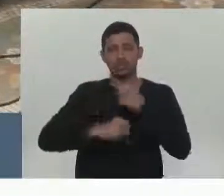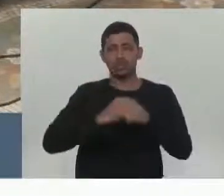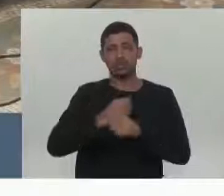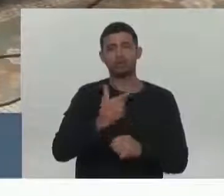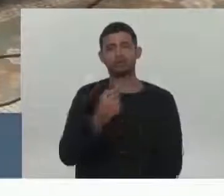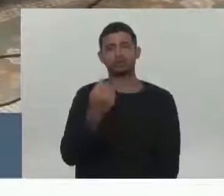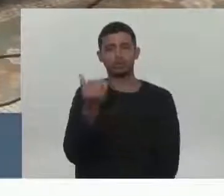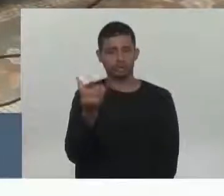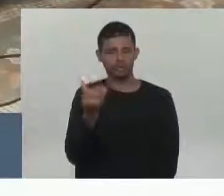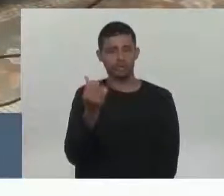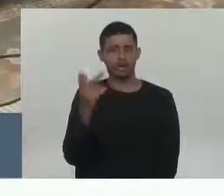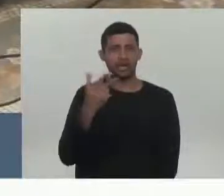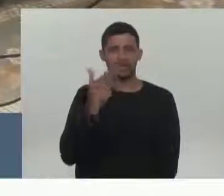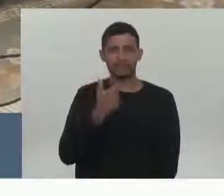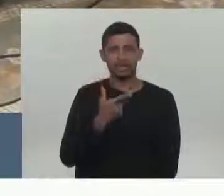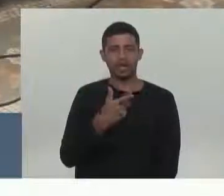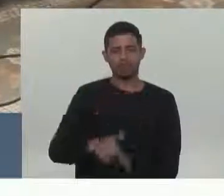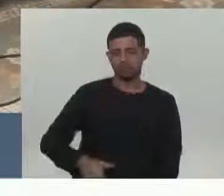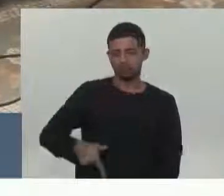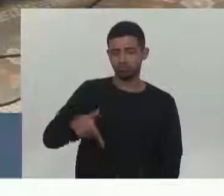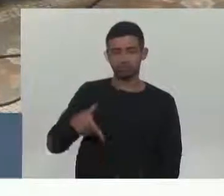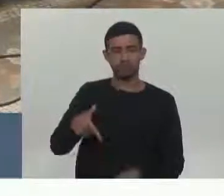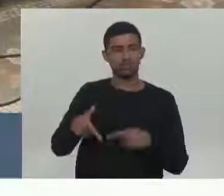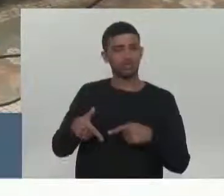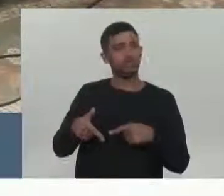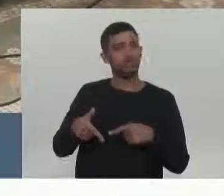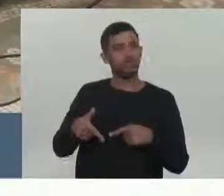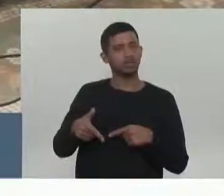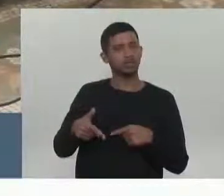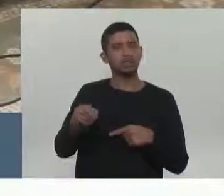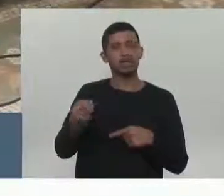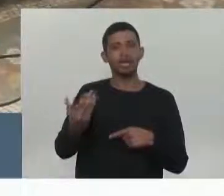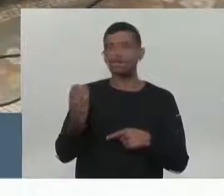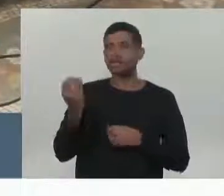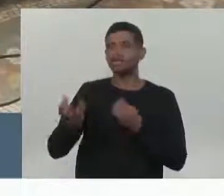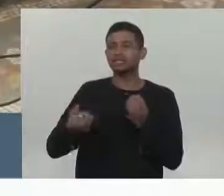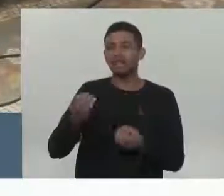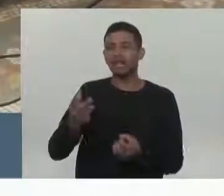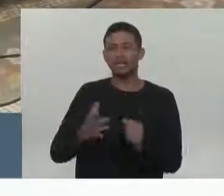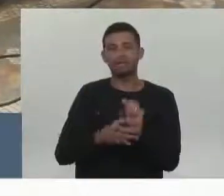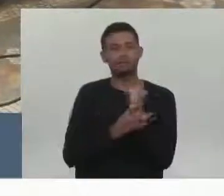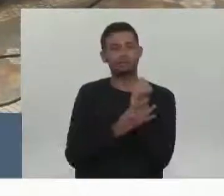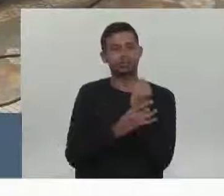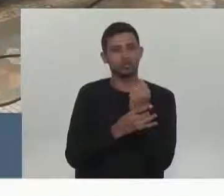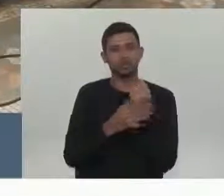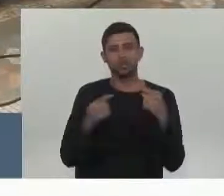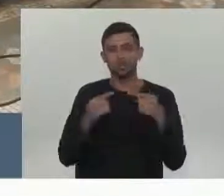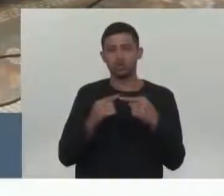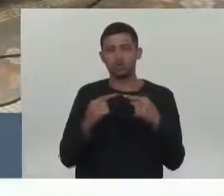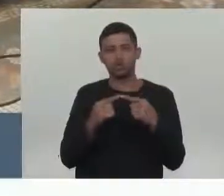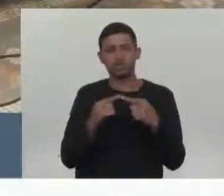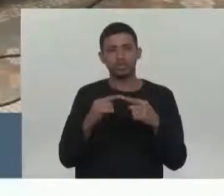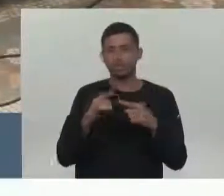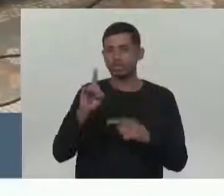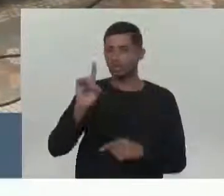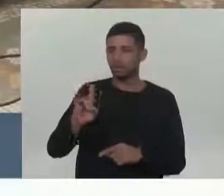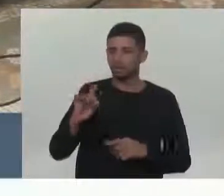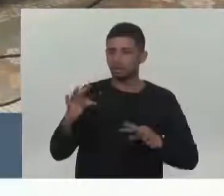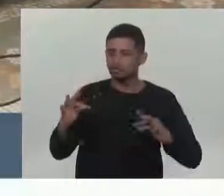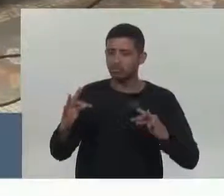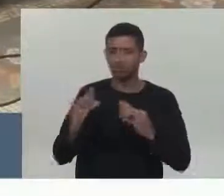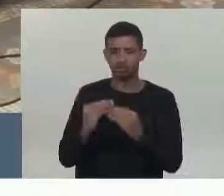que versava sobre o porte de arma de fogo para agentes de segurança socioeducativo do Departamento Geral de